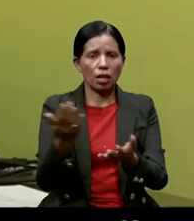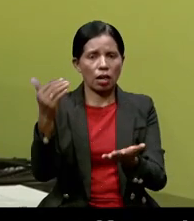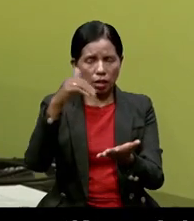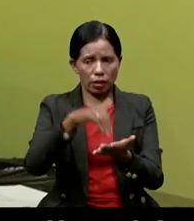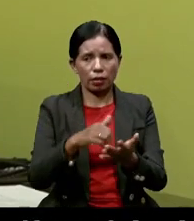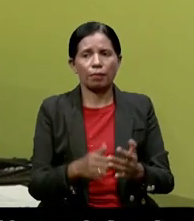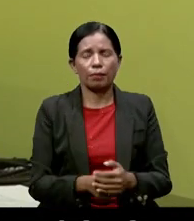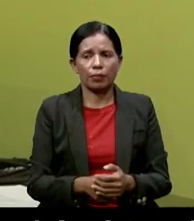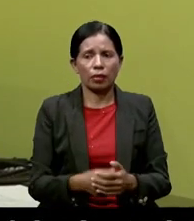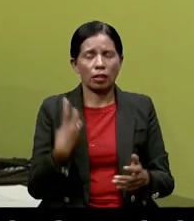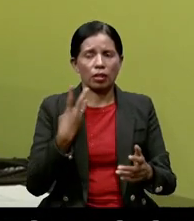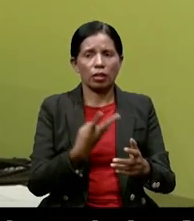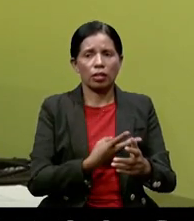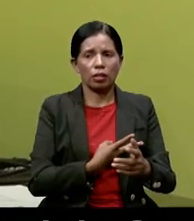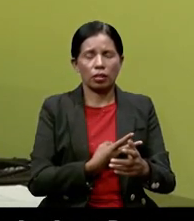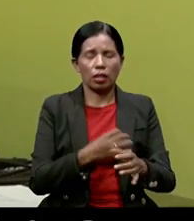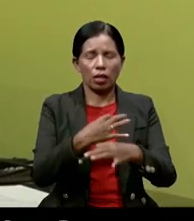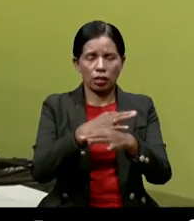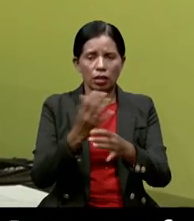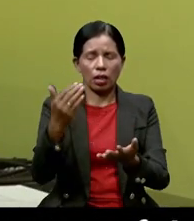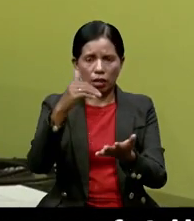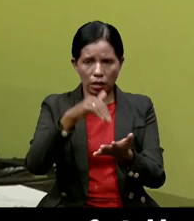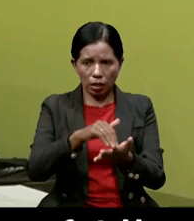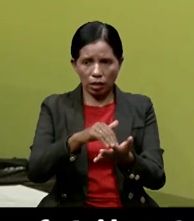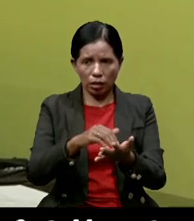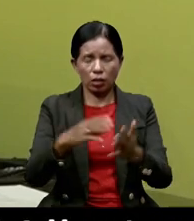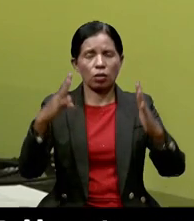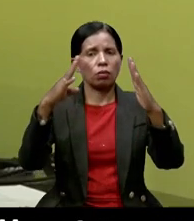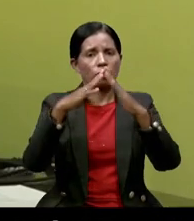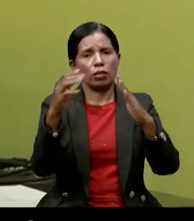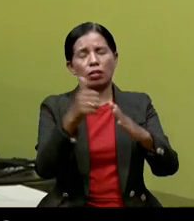essa reabilitação não uma ita reabilita tia quer dizer uma balu